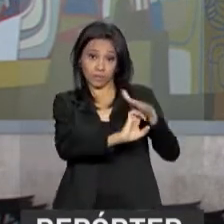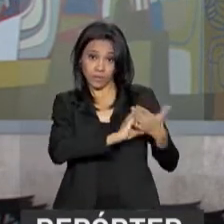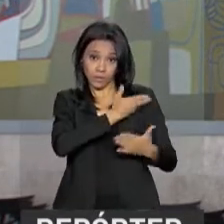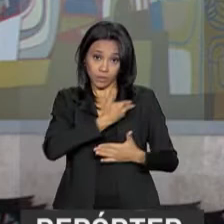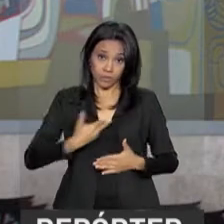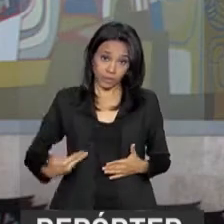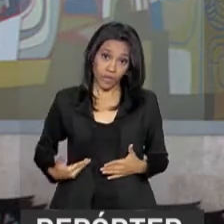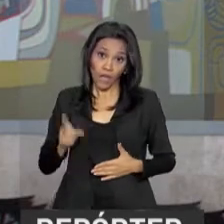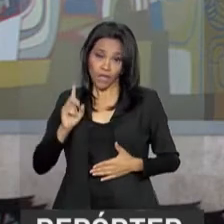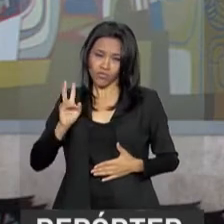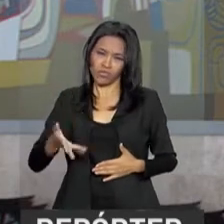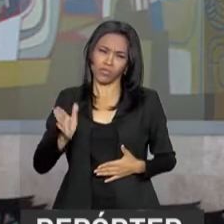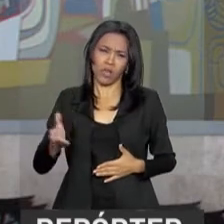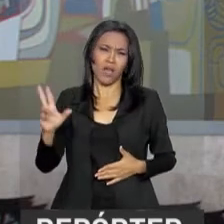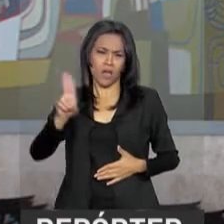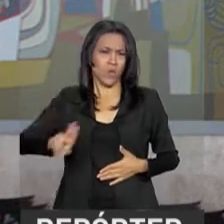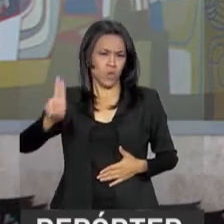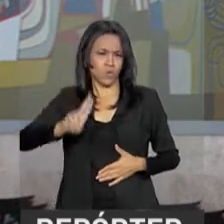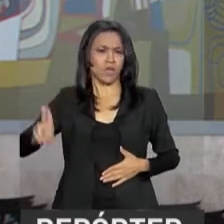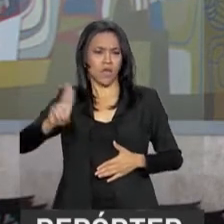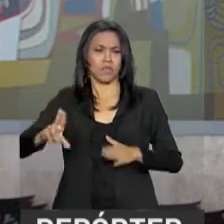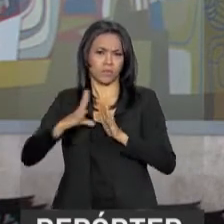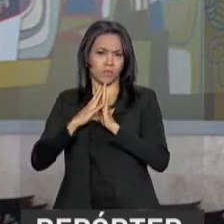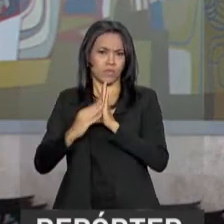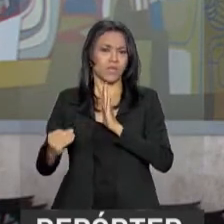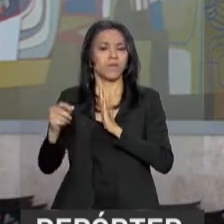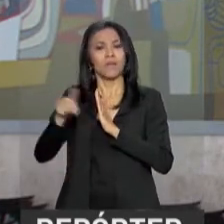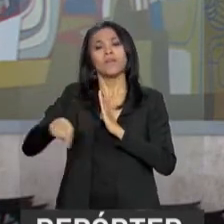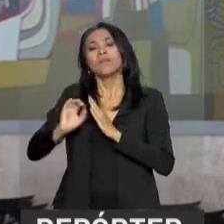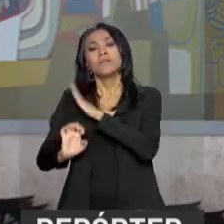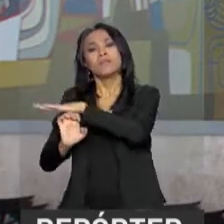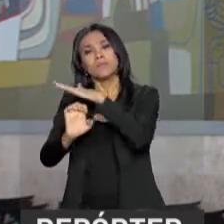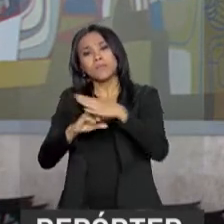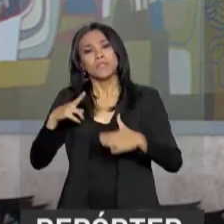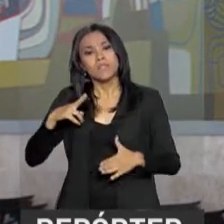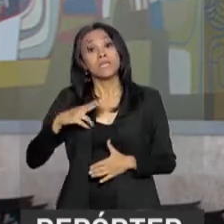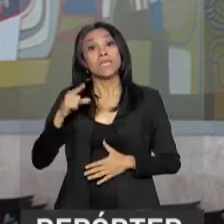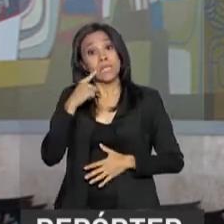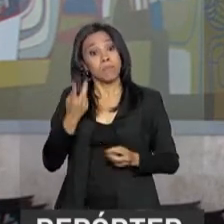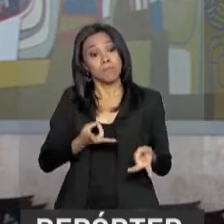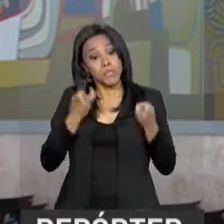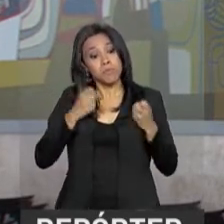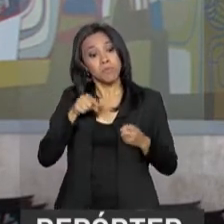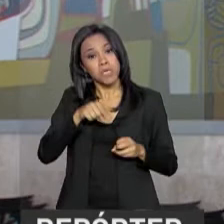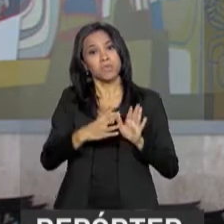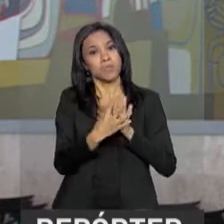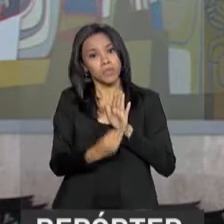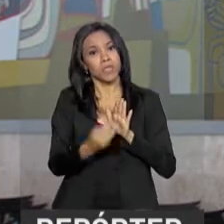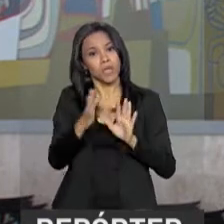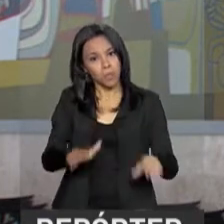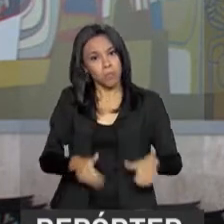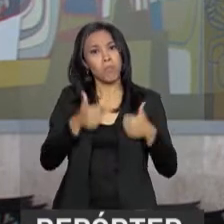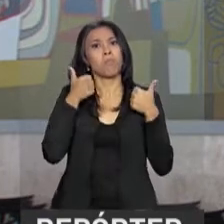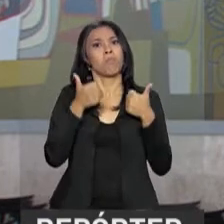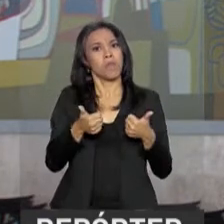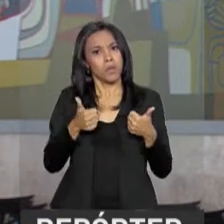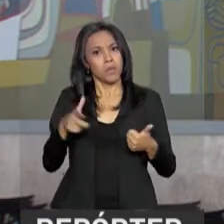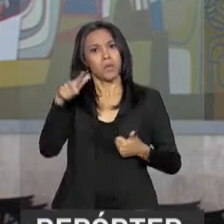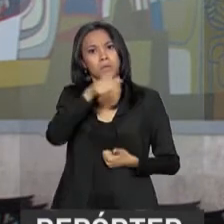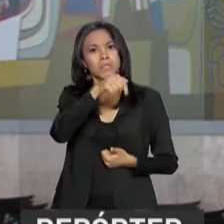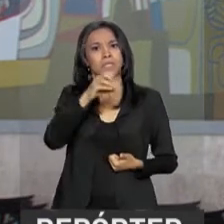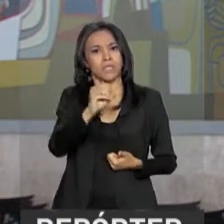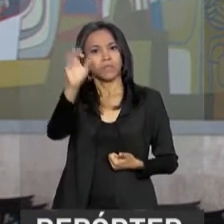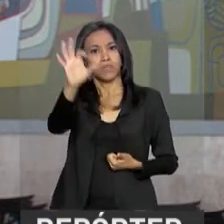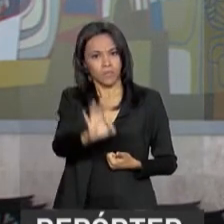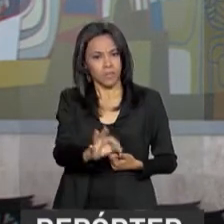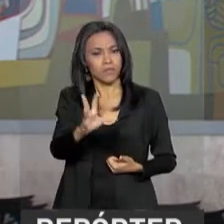tem dado resultado. Um estudo apontou um aumento, uma melhora de 70% no índice de governança das empresas